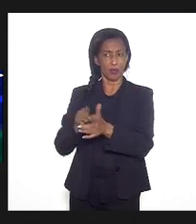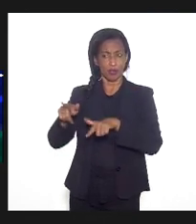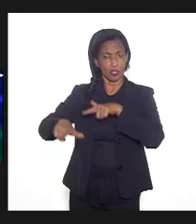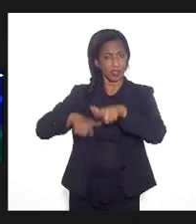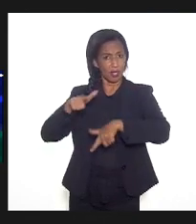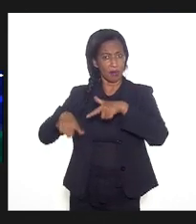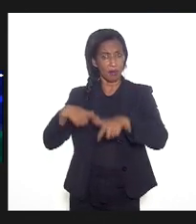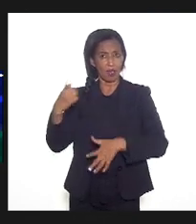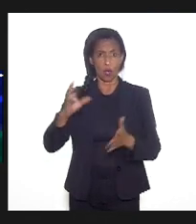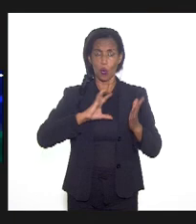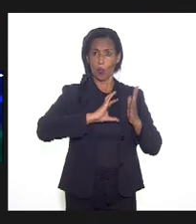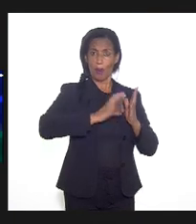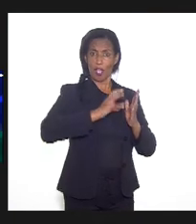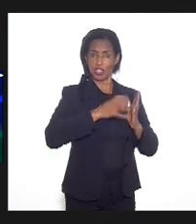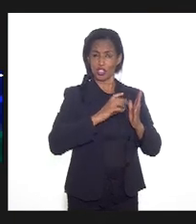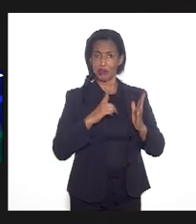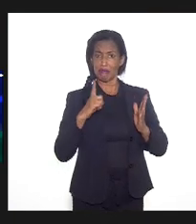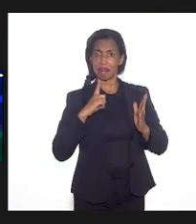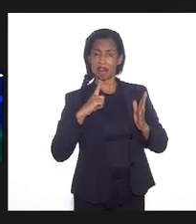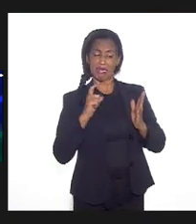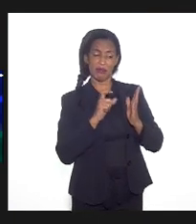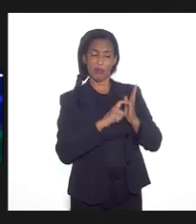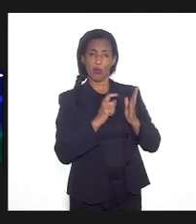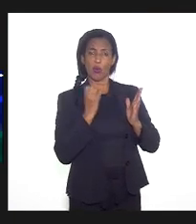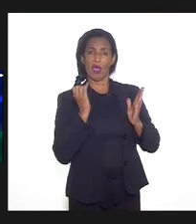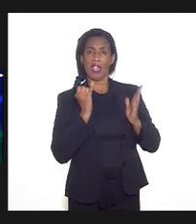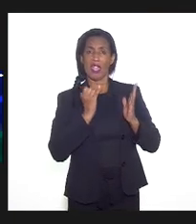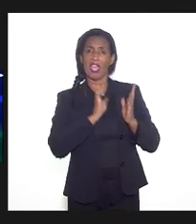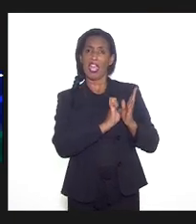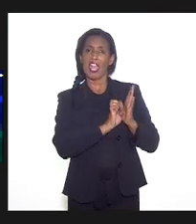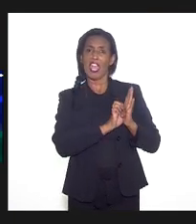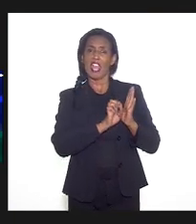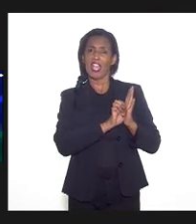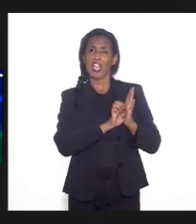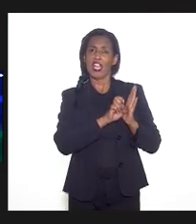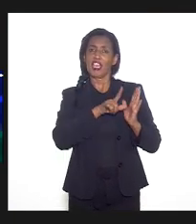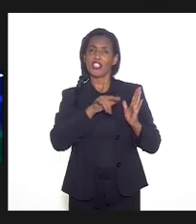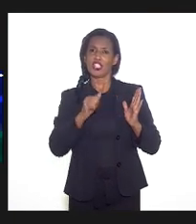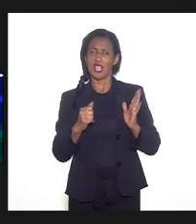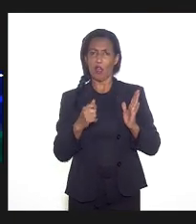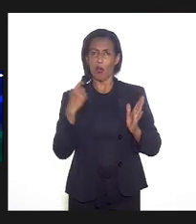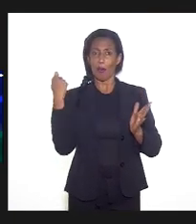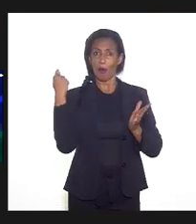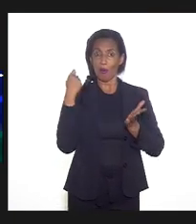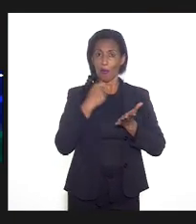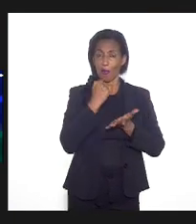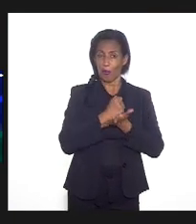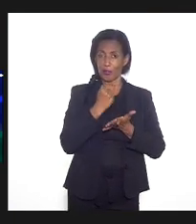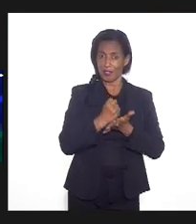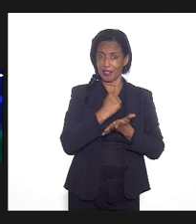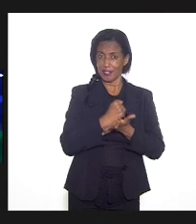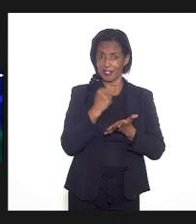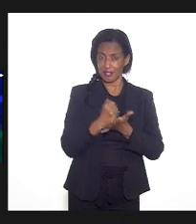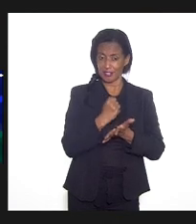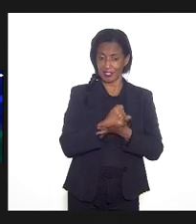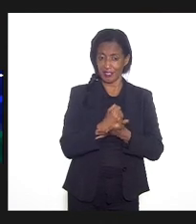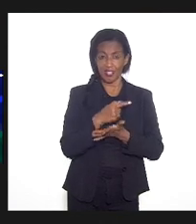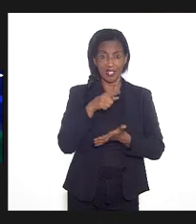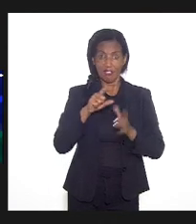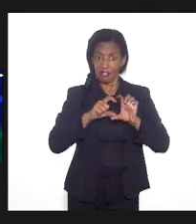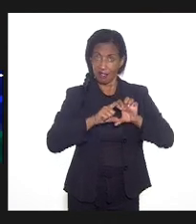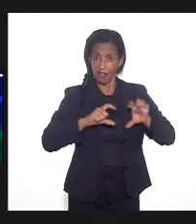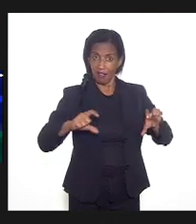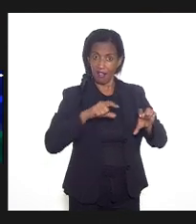dela lançou um edital essa semana para contratar um profissional de marketing. E, pasmem, presidente, estava ali bem